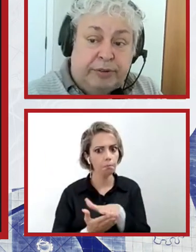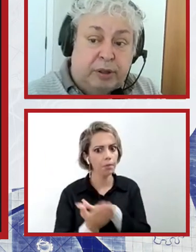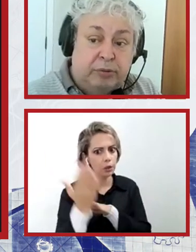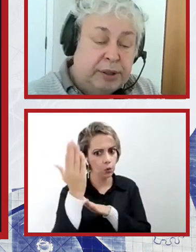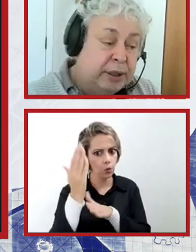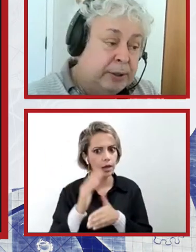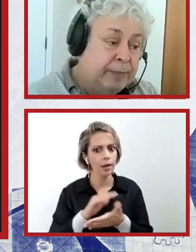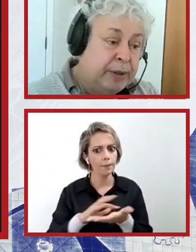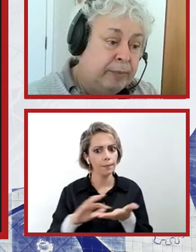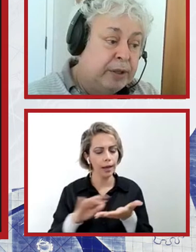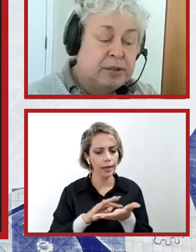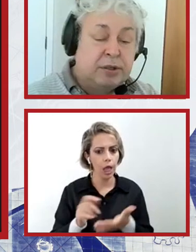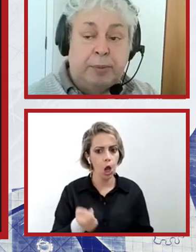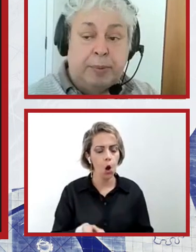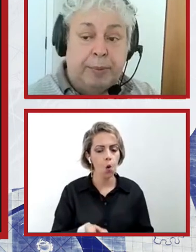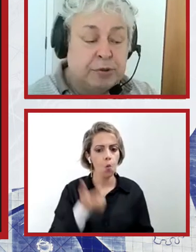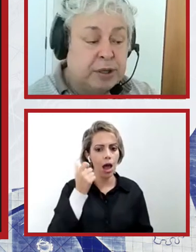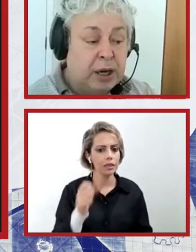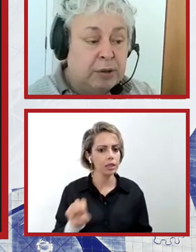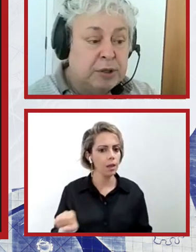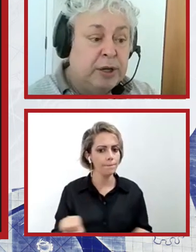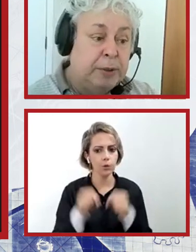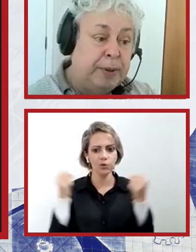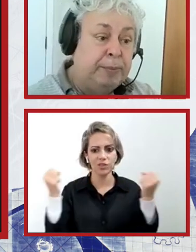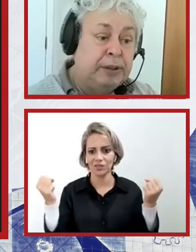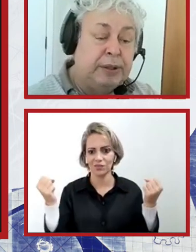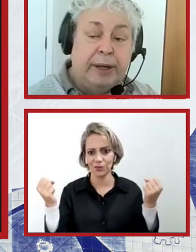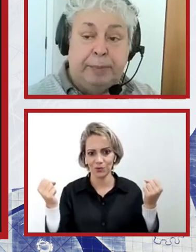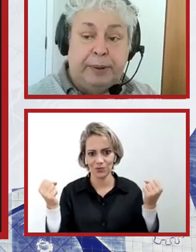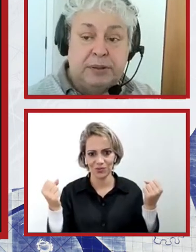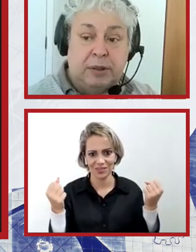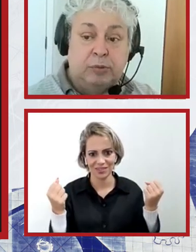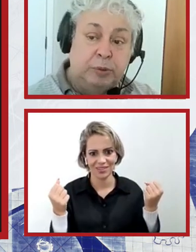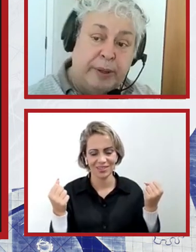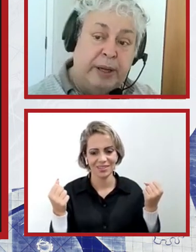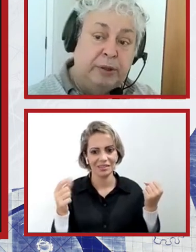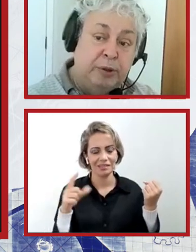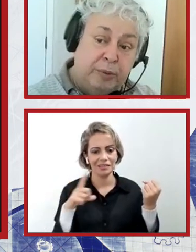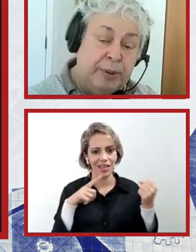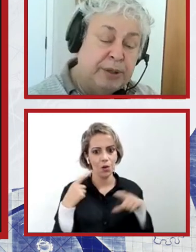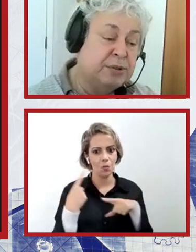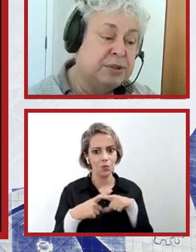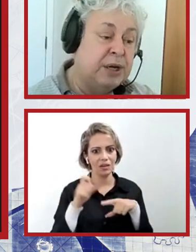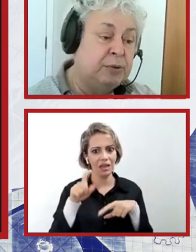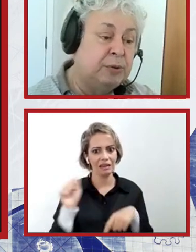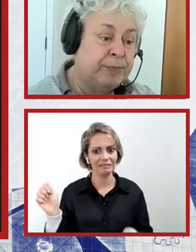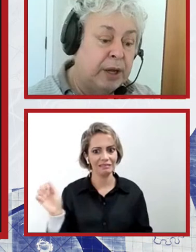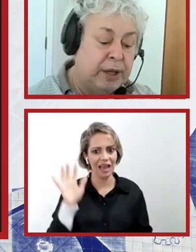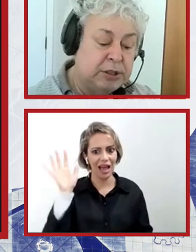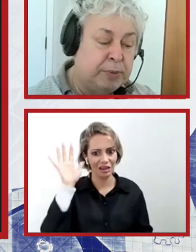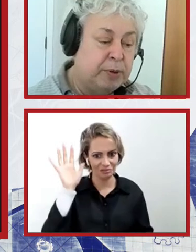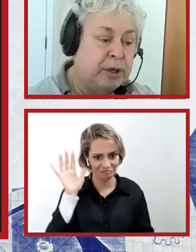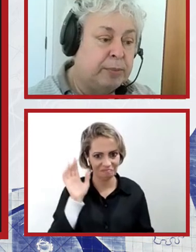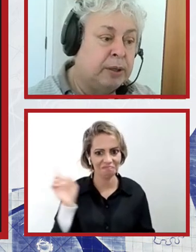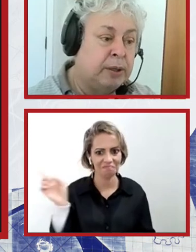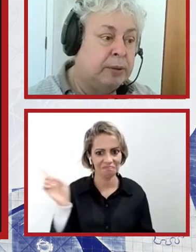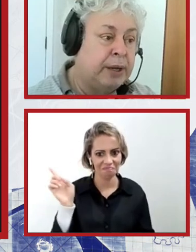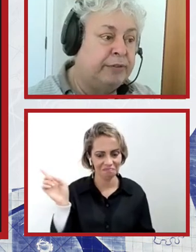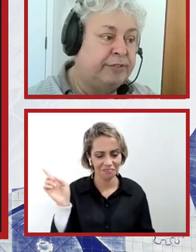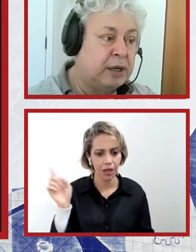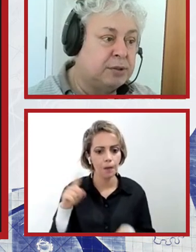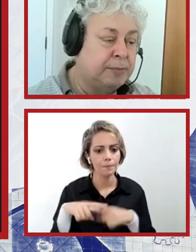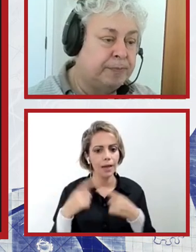é quase impossível não ter. Né, que são equipamentos caros que permitem a impressão do braille normalmente associado a esse